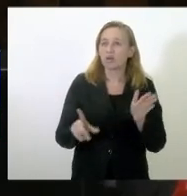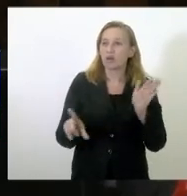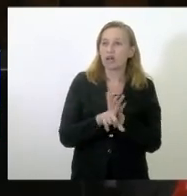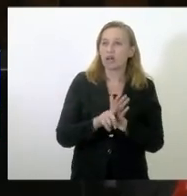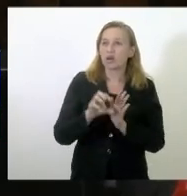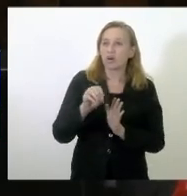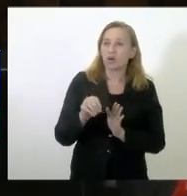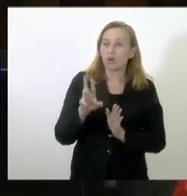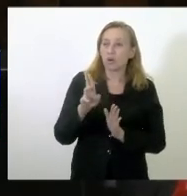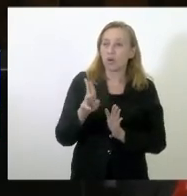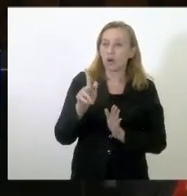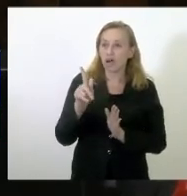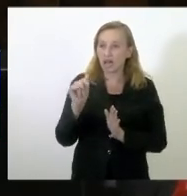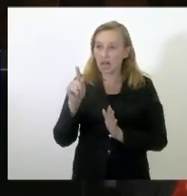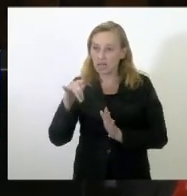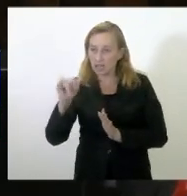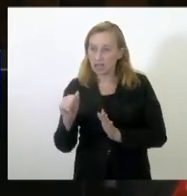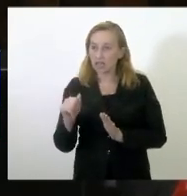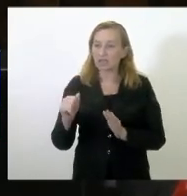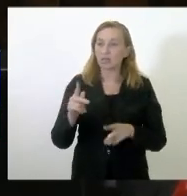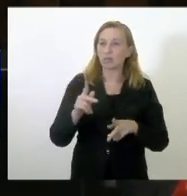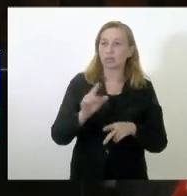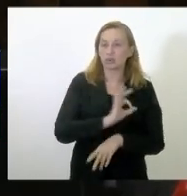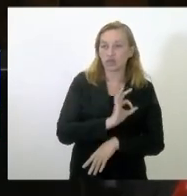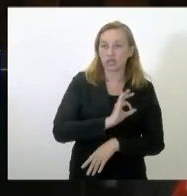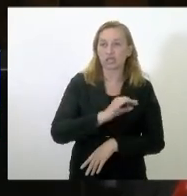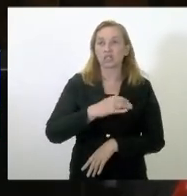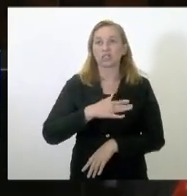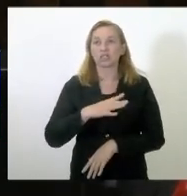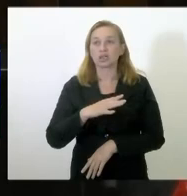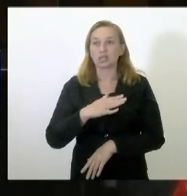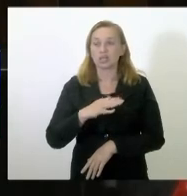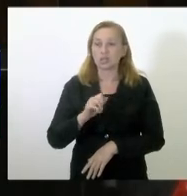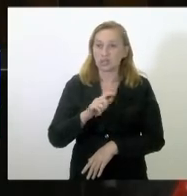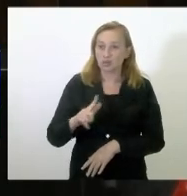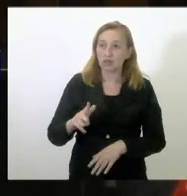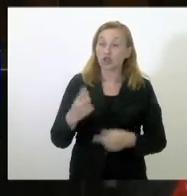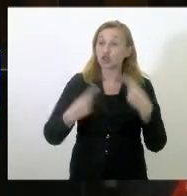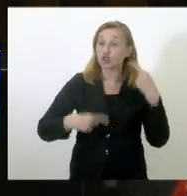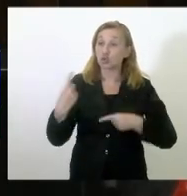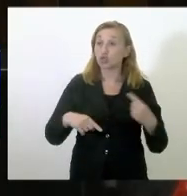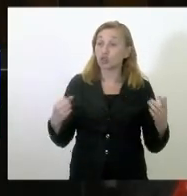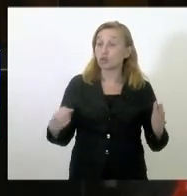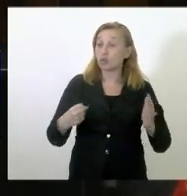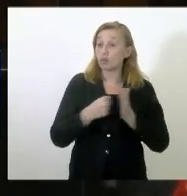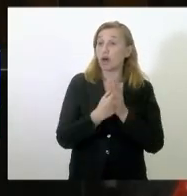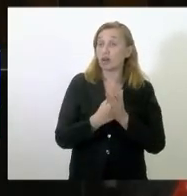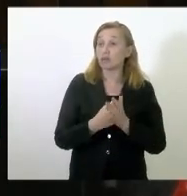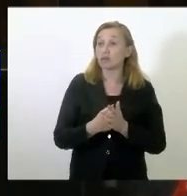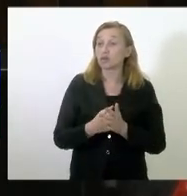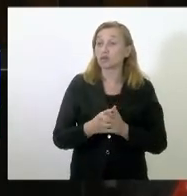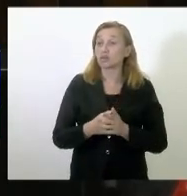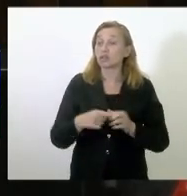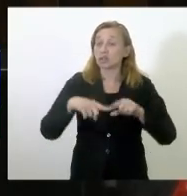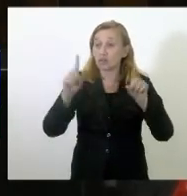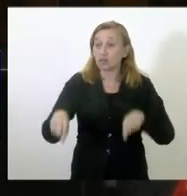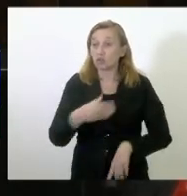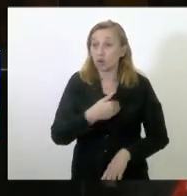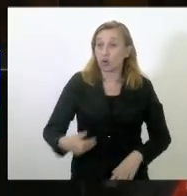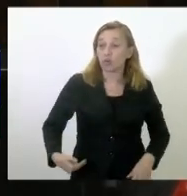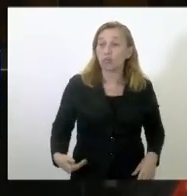civil, fazer uma discussão antecipada dessa temática, discutir os impactos para o servidor público no que diz respeito a essa